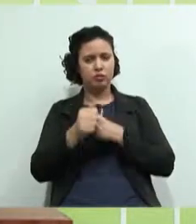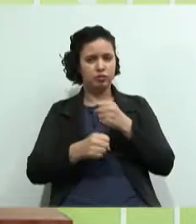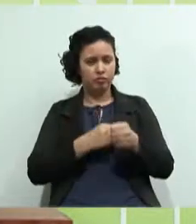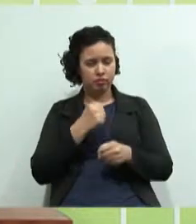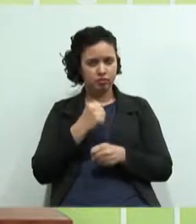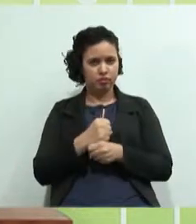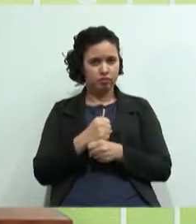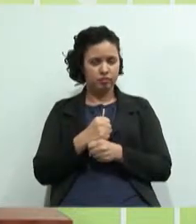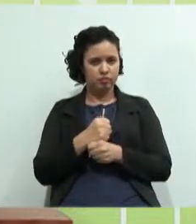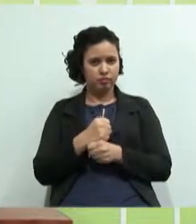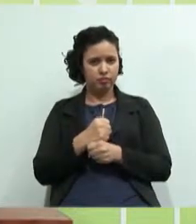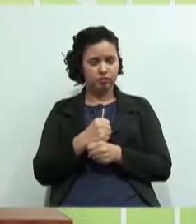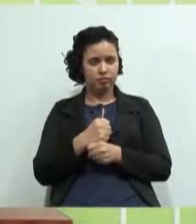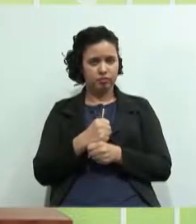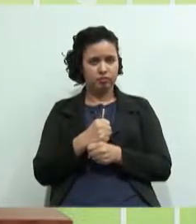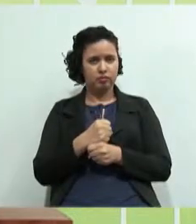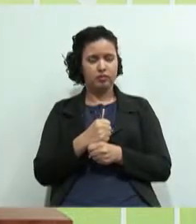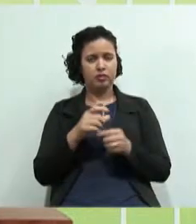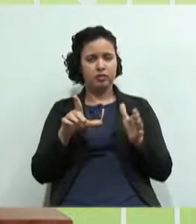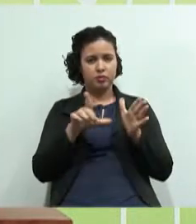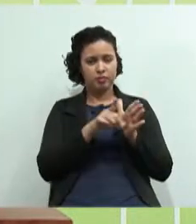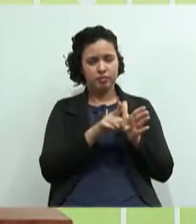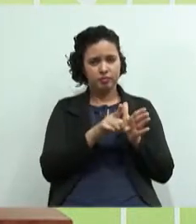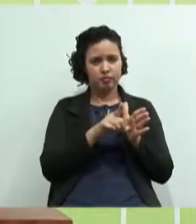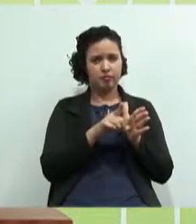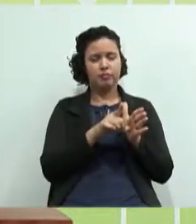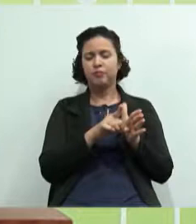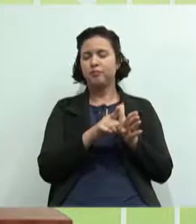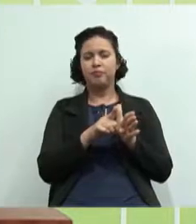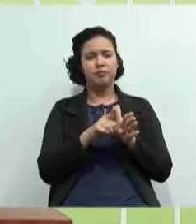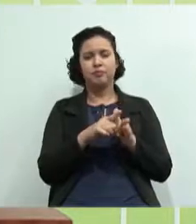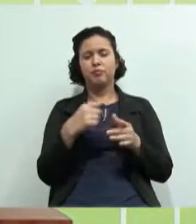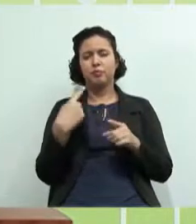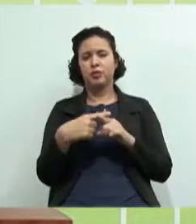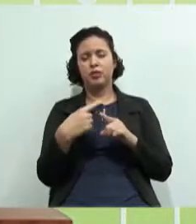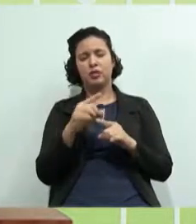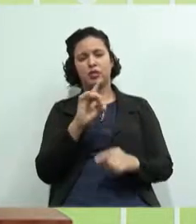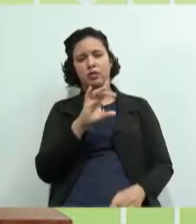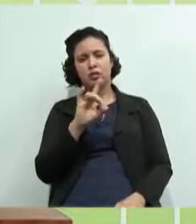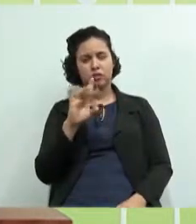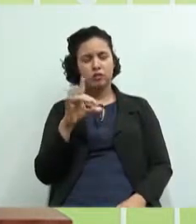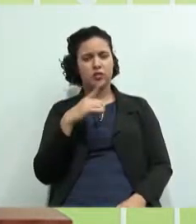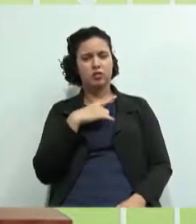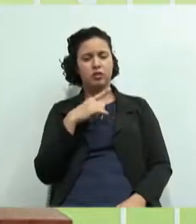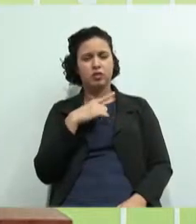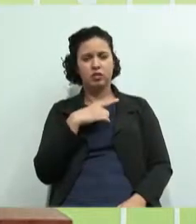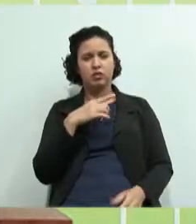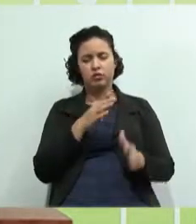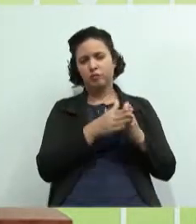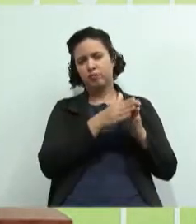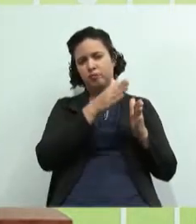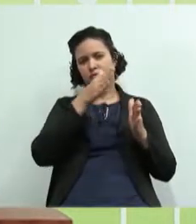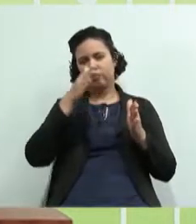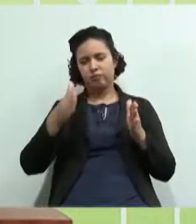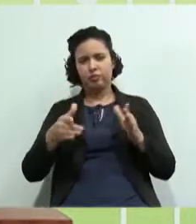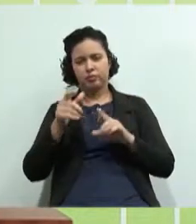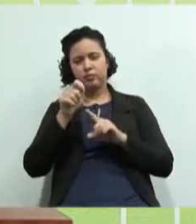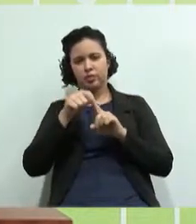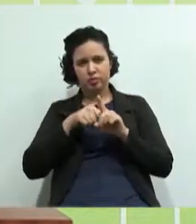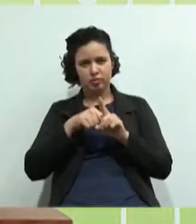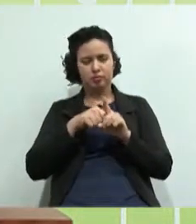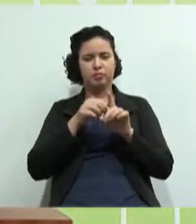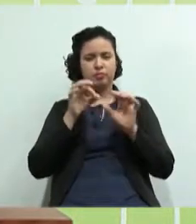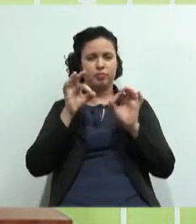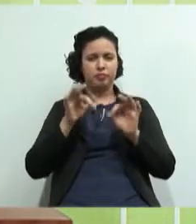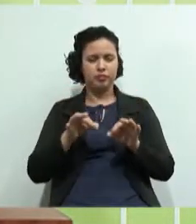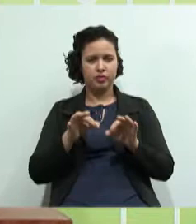Peru o ano inteiro no supermercado? Claro que não. Cada um destes, ele só encontra na sua determinada época. Os